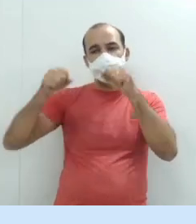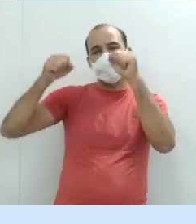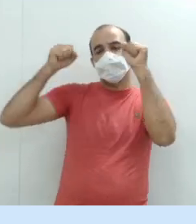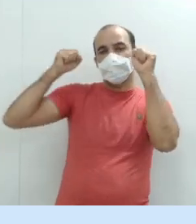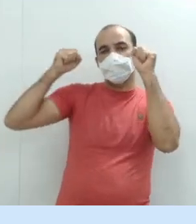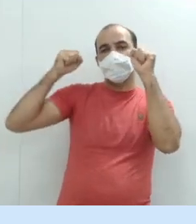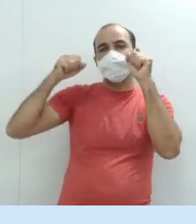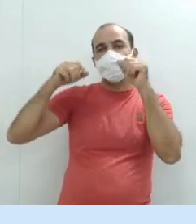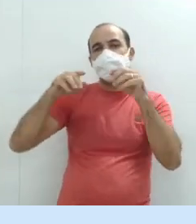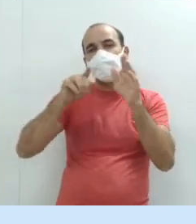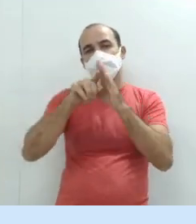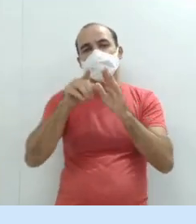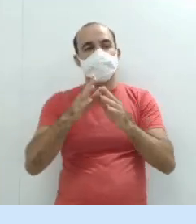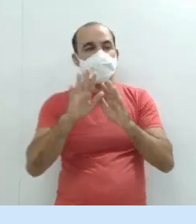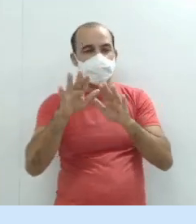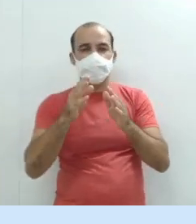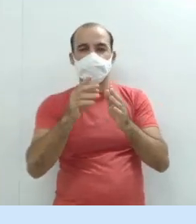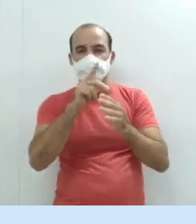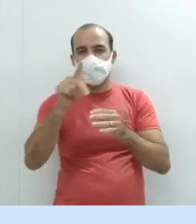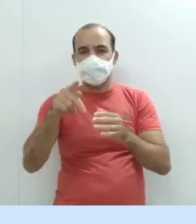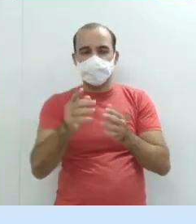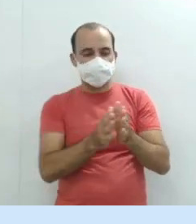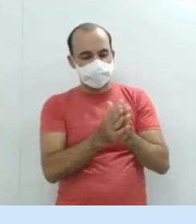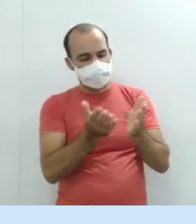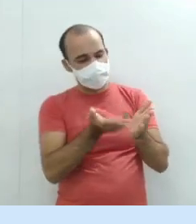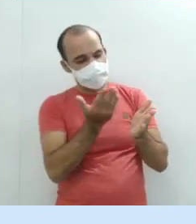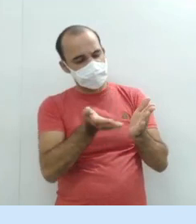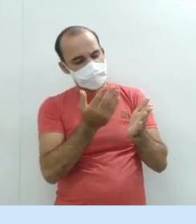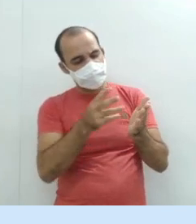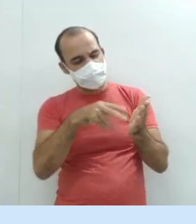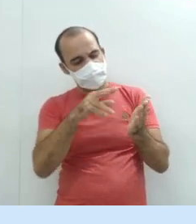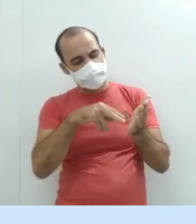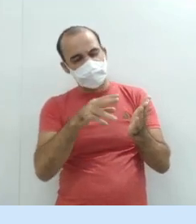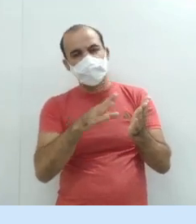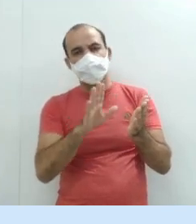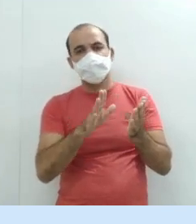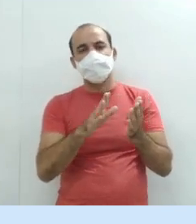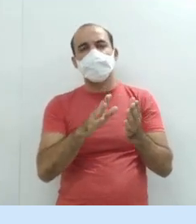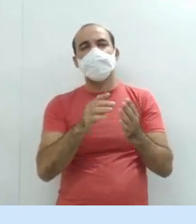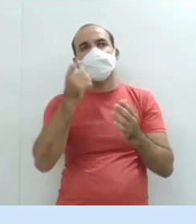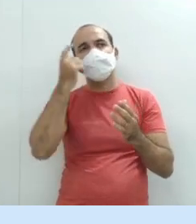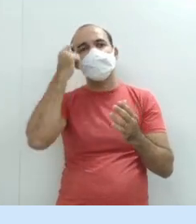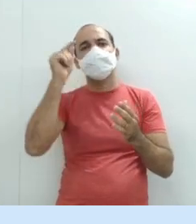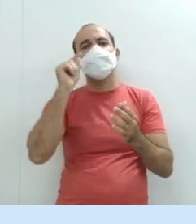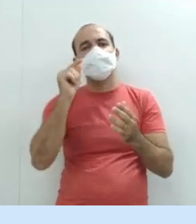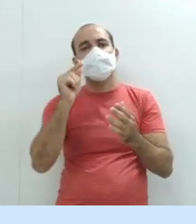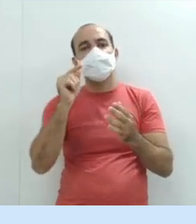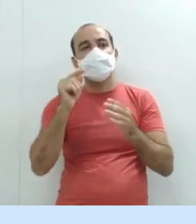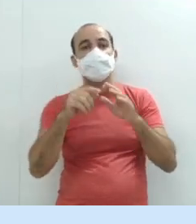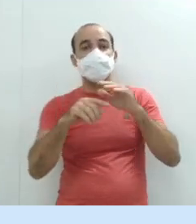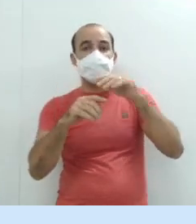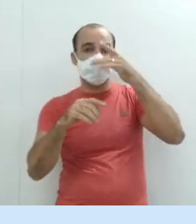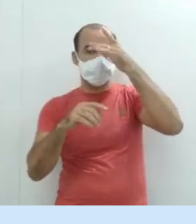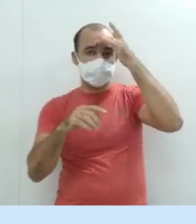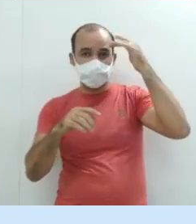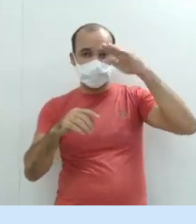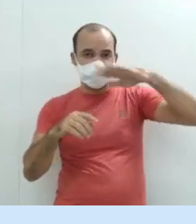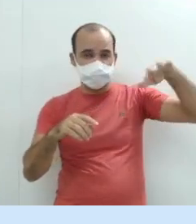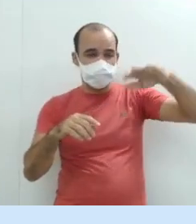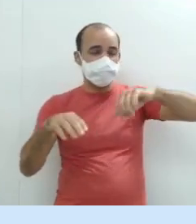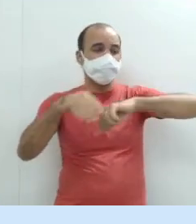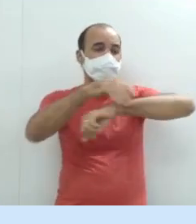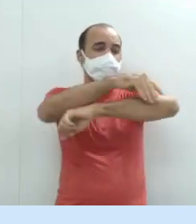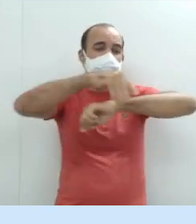e peguei um livro para ler, e falei o seguinte para minha esposa, imagina quantas pessoas estão nesse momento na